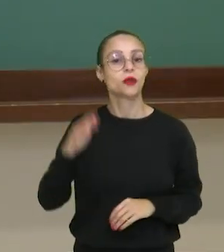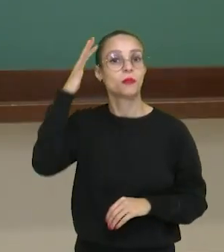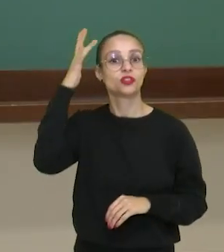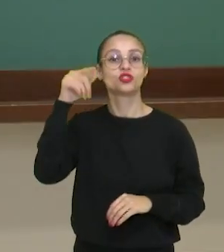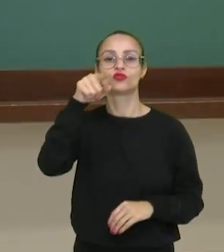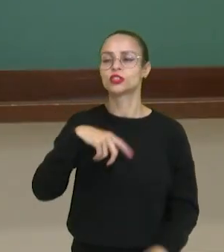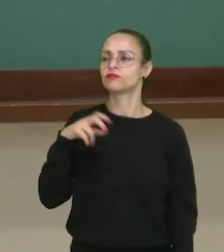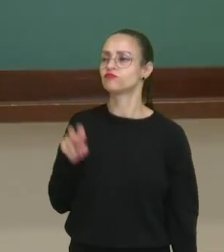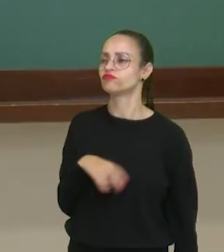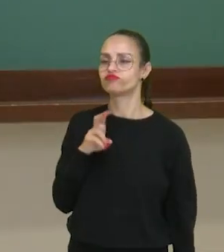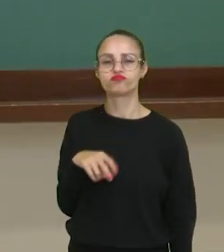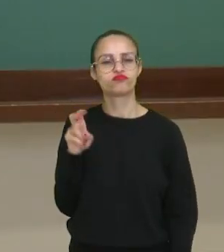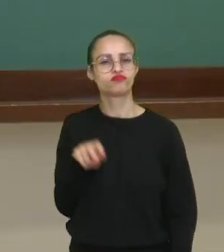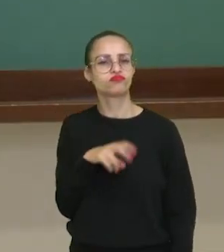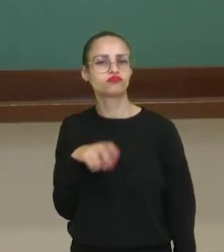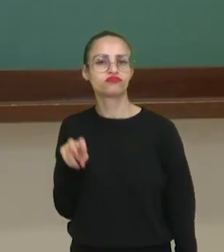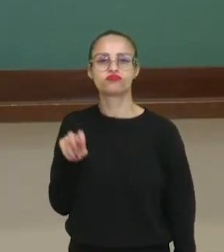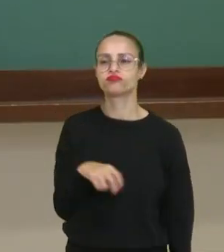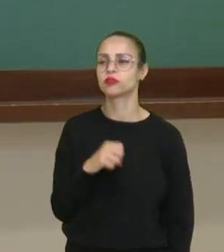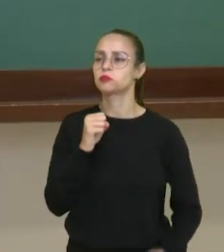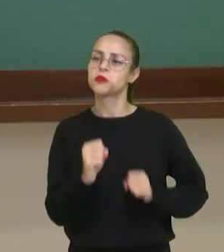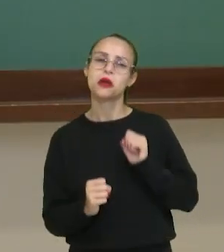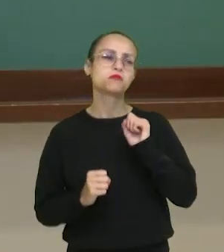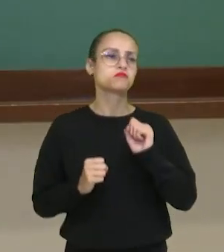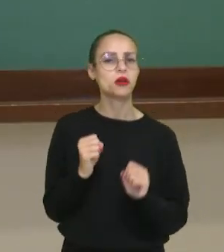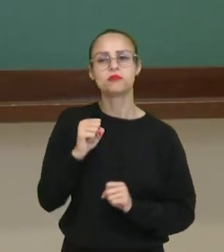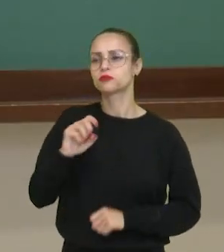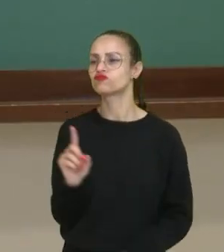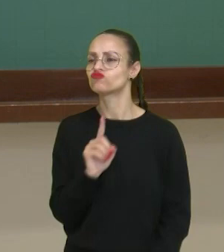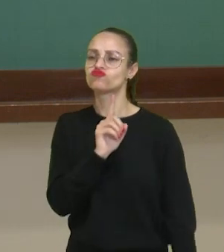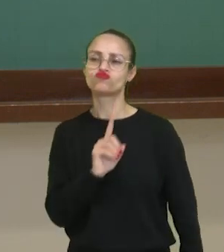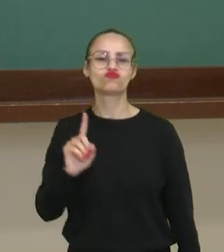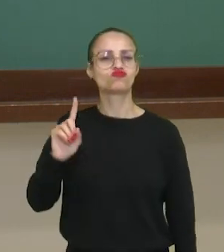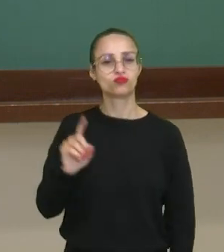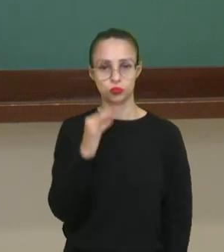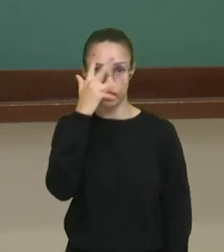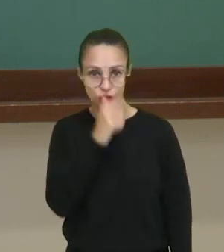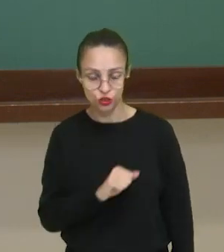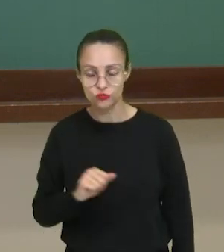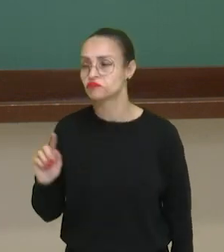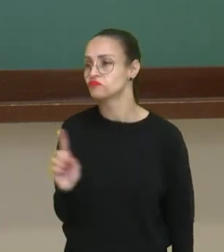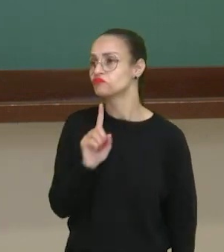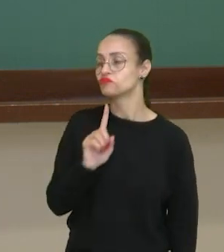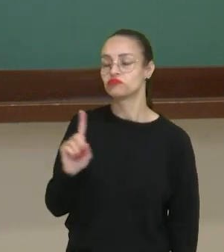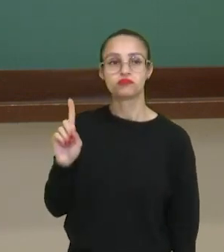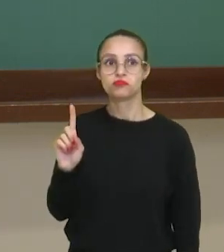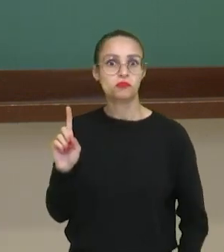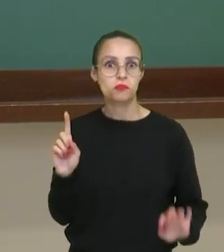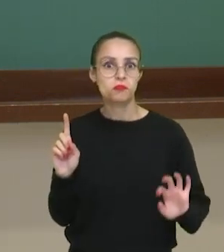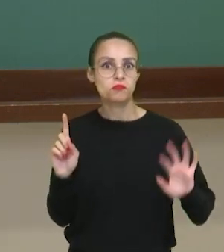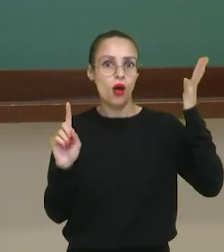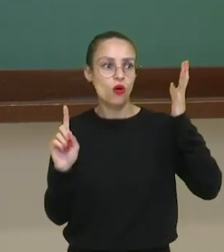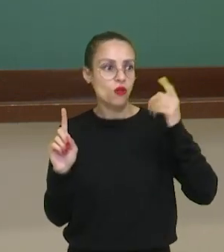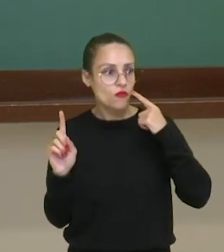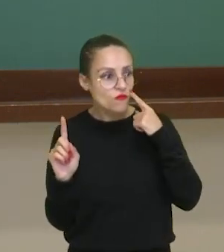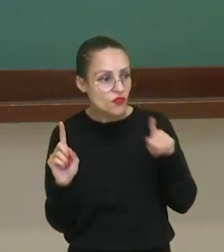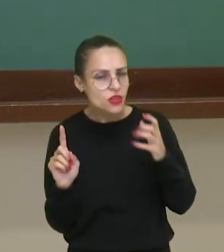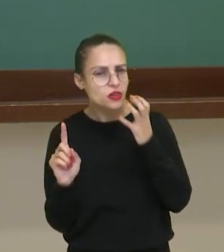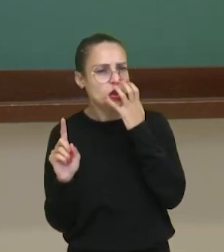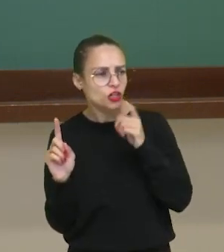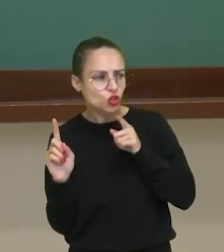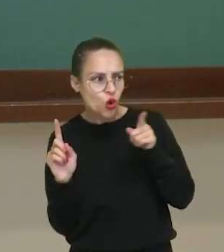você andando na rua. E tá lá andando na rua, todo bonito, toda bonita. E de repente, você vê um cachorro lá